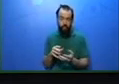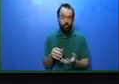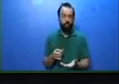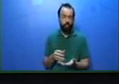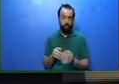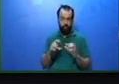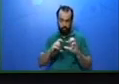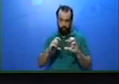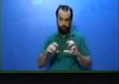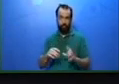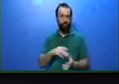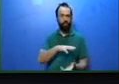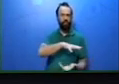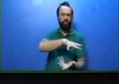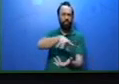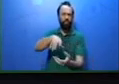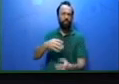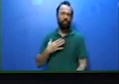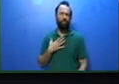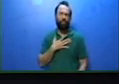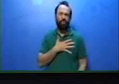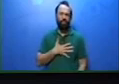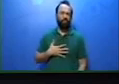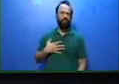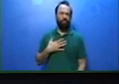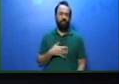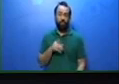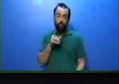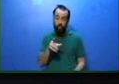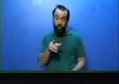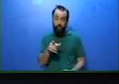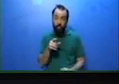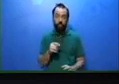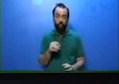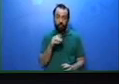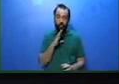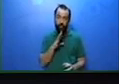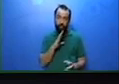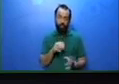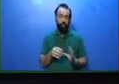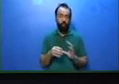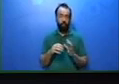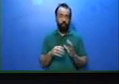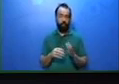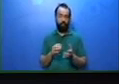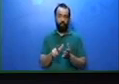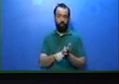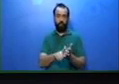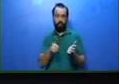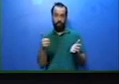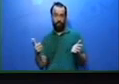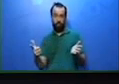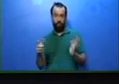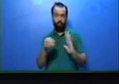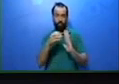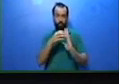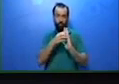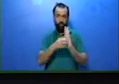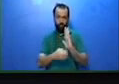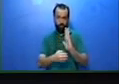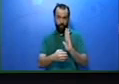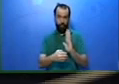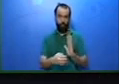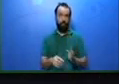A maioria gosta. E você sabia que nos suplementos infantis que nós trabalhamos na aula passada, elas